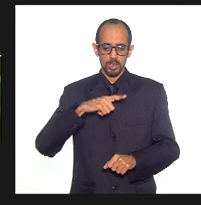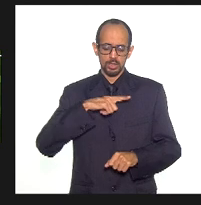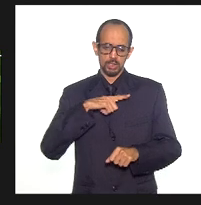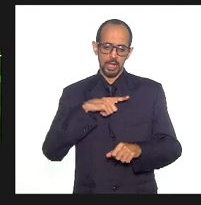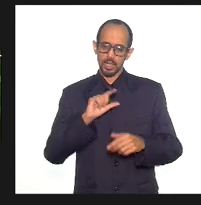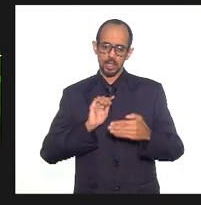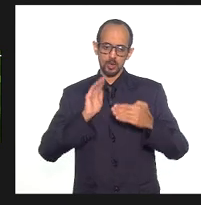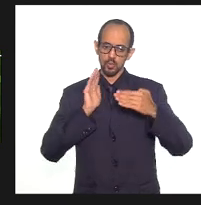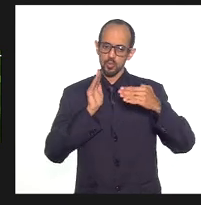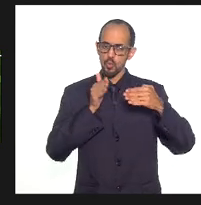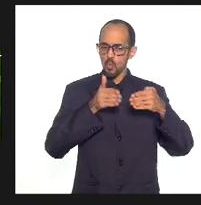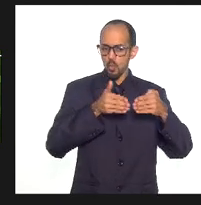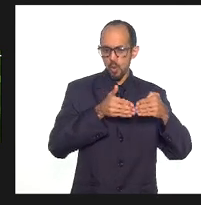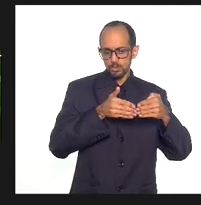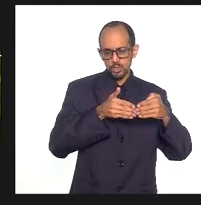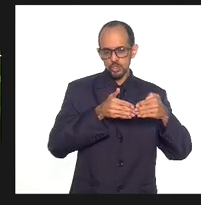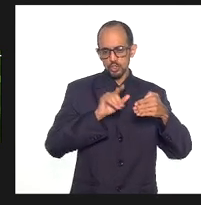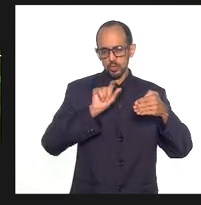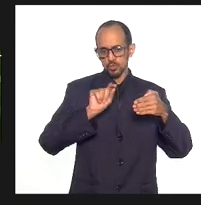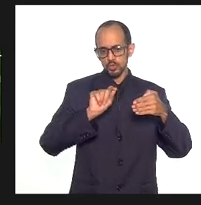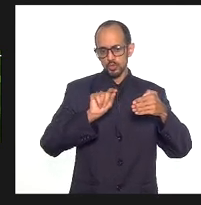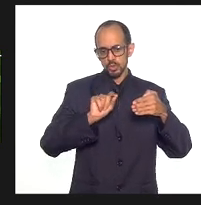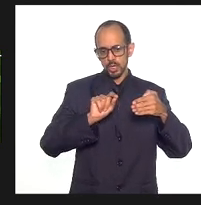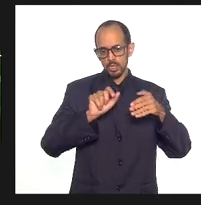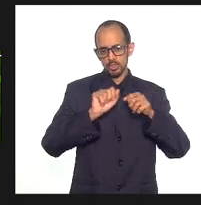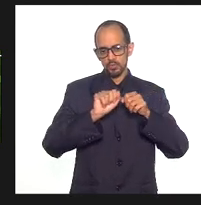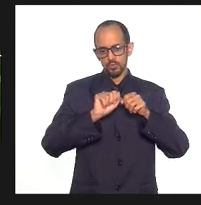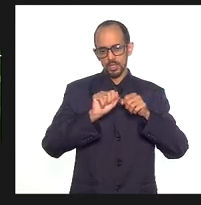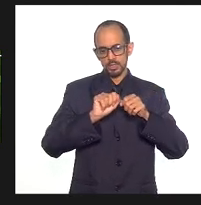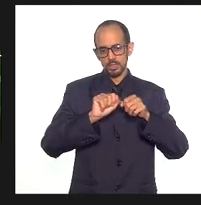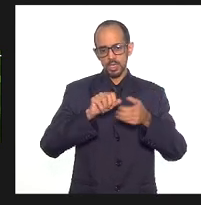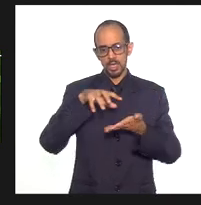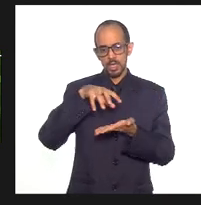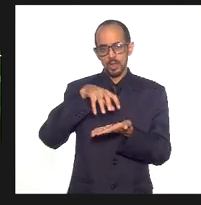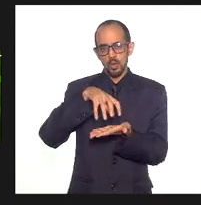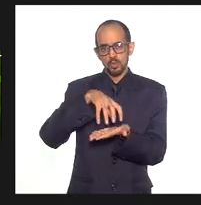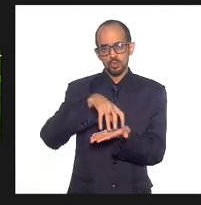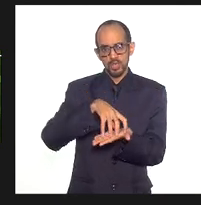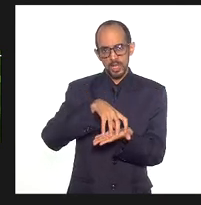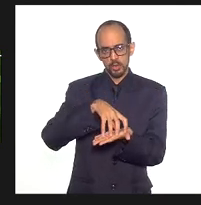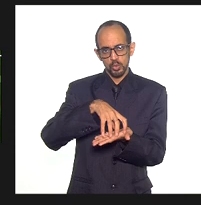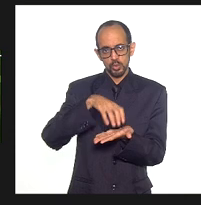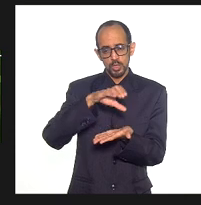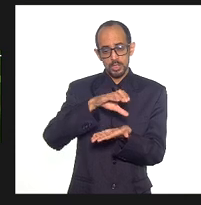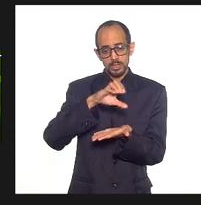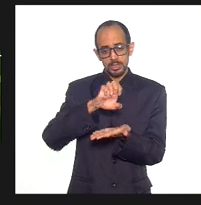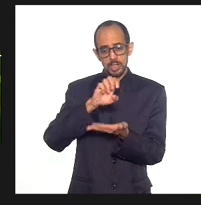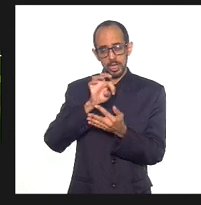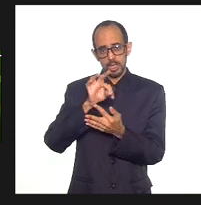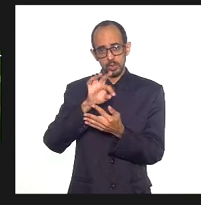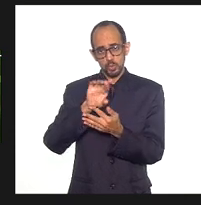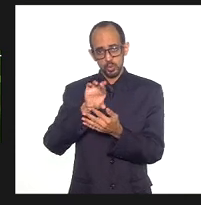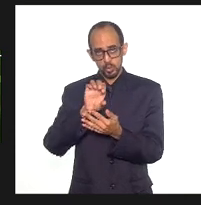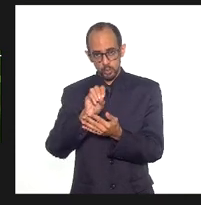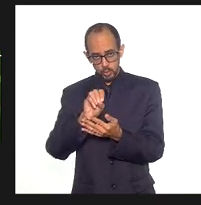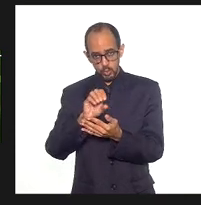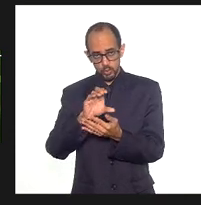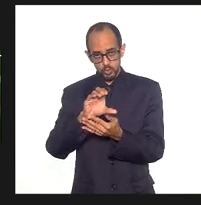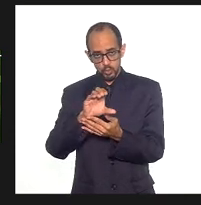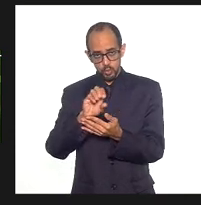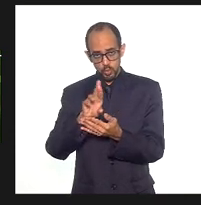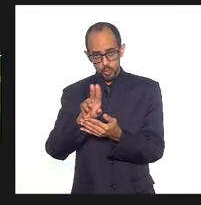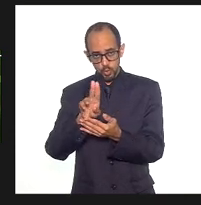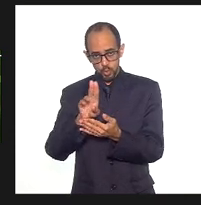para estes blocos através dos chamados centros de custo e centros de lucro, que